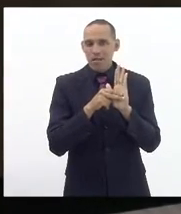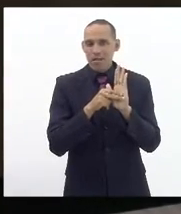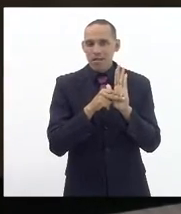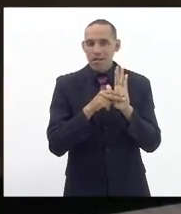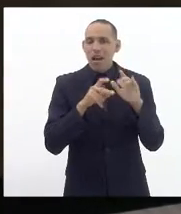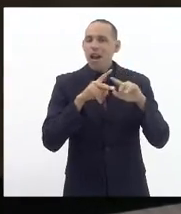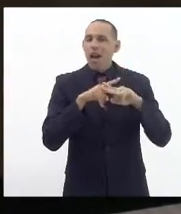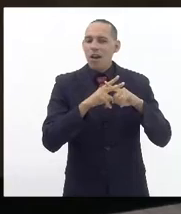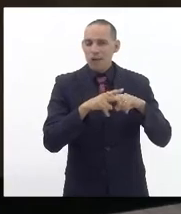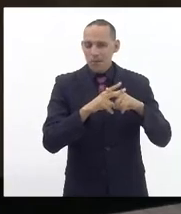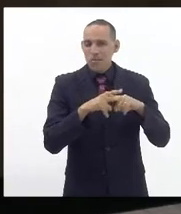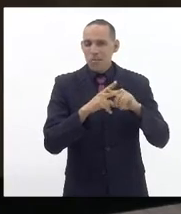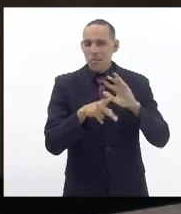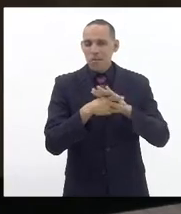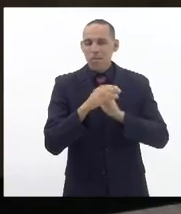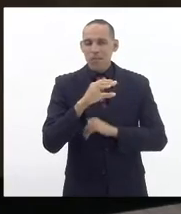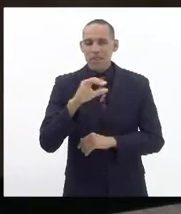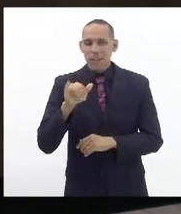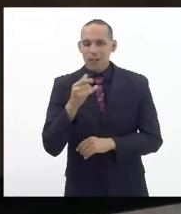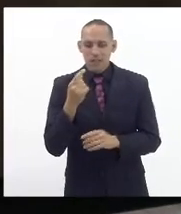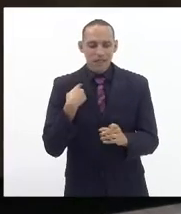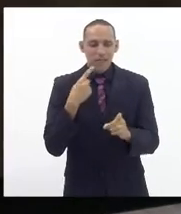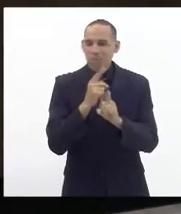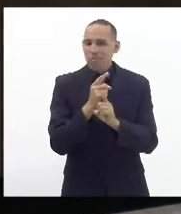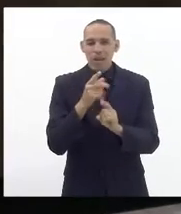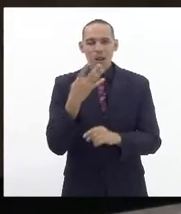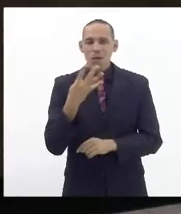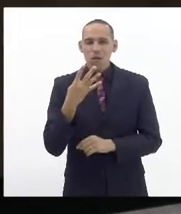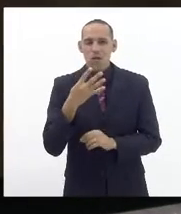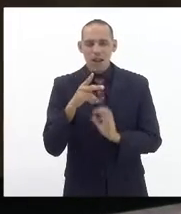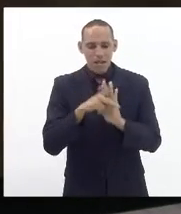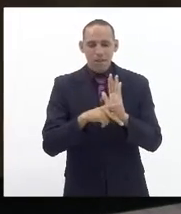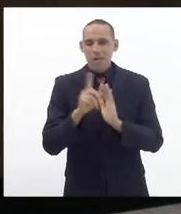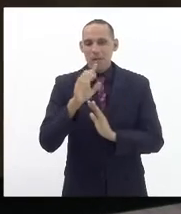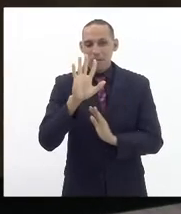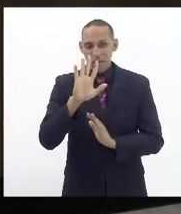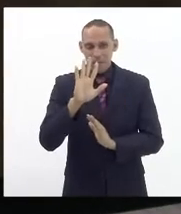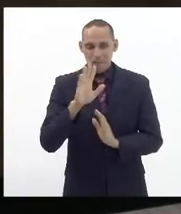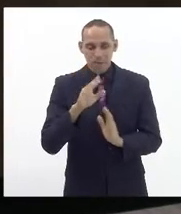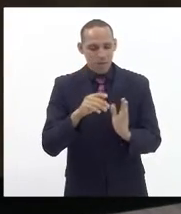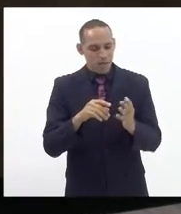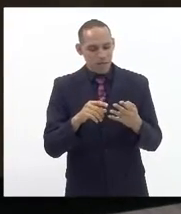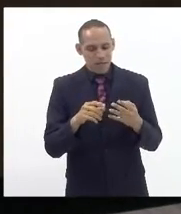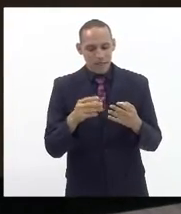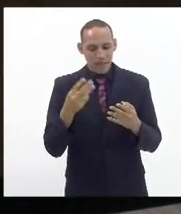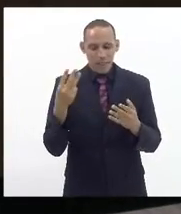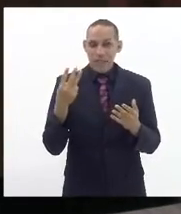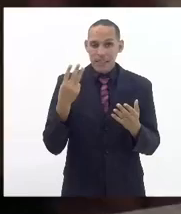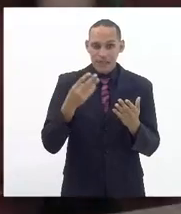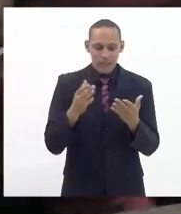na CCJ. É que ainda não achei o quarto projeto. Terceiro.